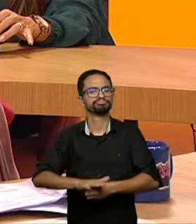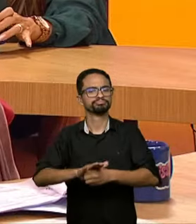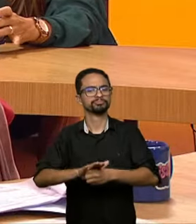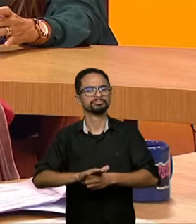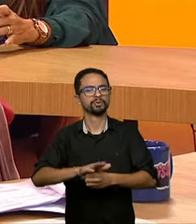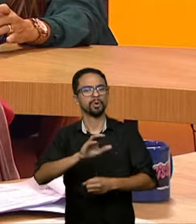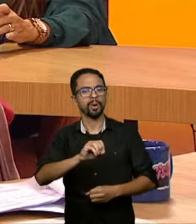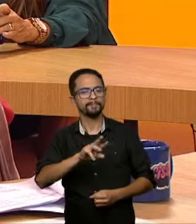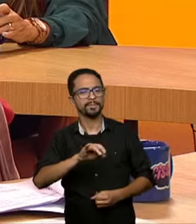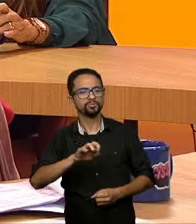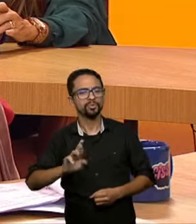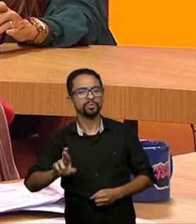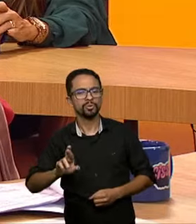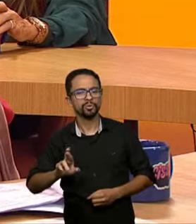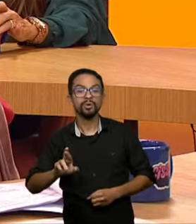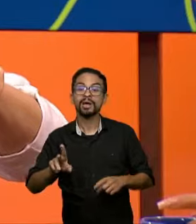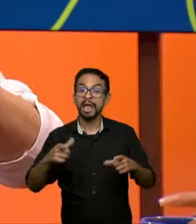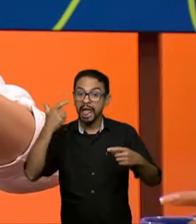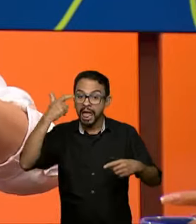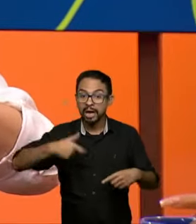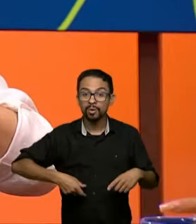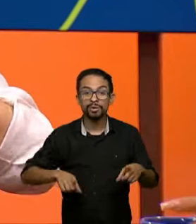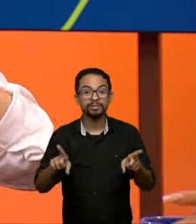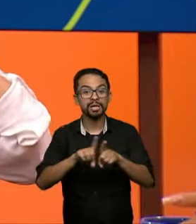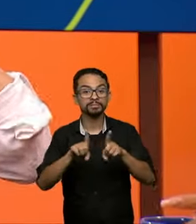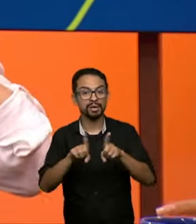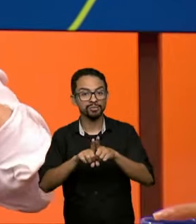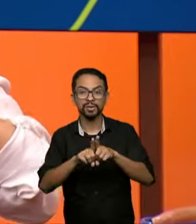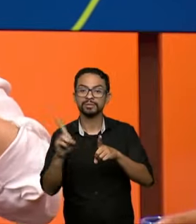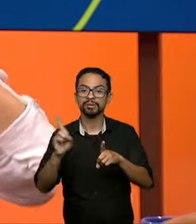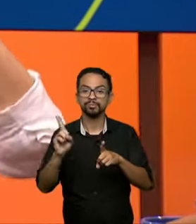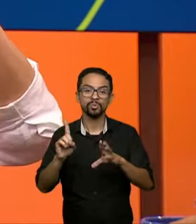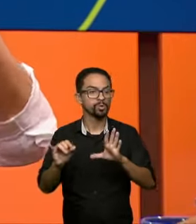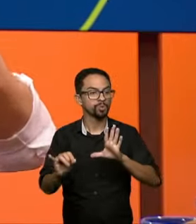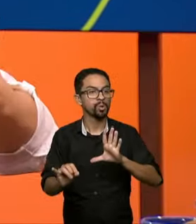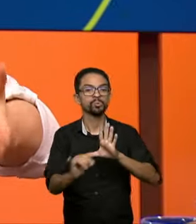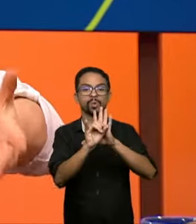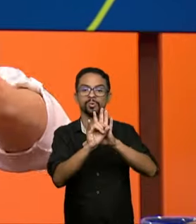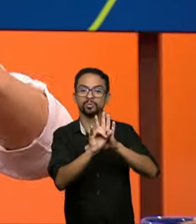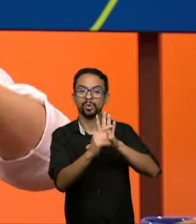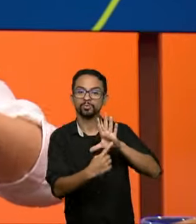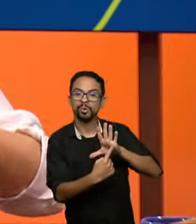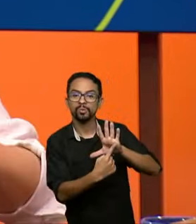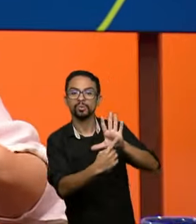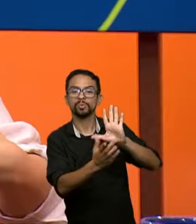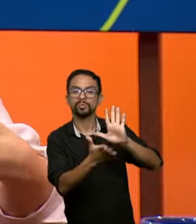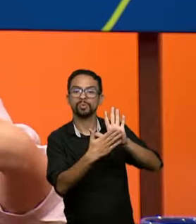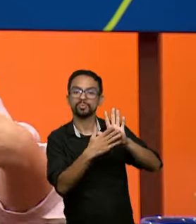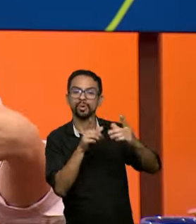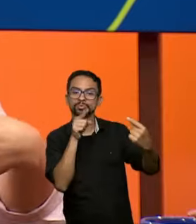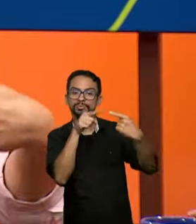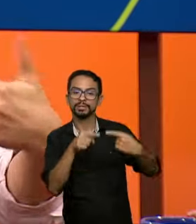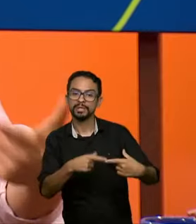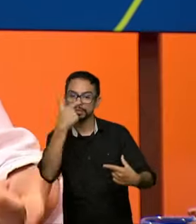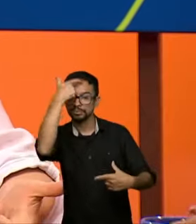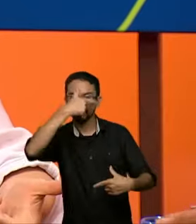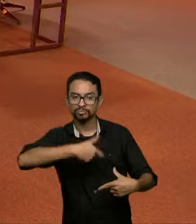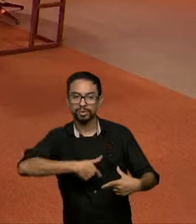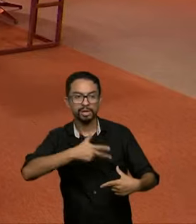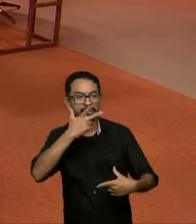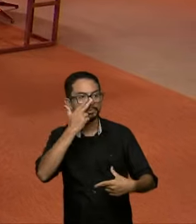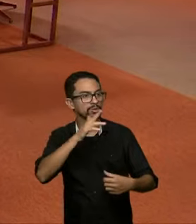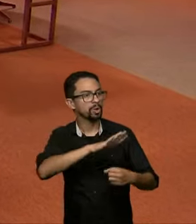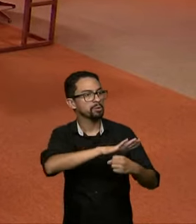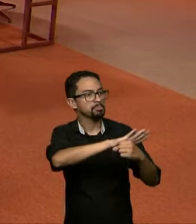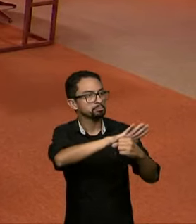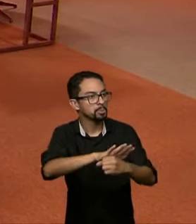mim... mas para todas as pessoas que se identificam ou se identificariam comigo, tá eu falo, eu tô sacaneando a